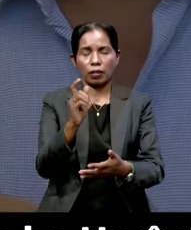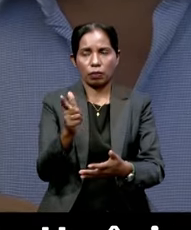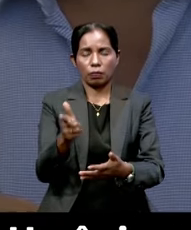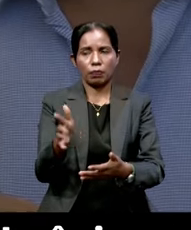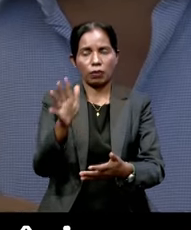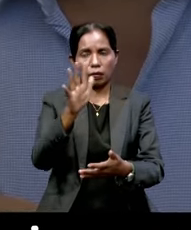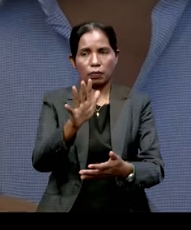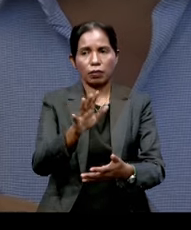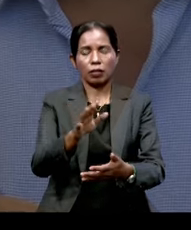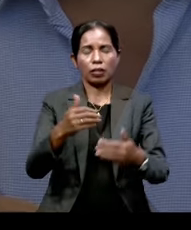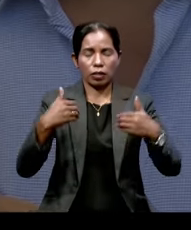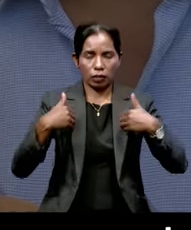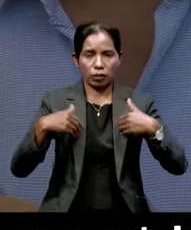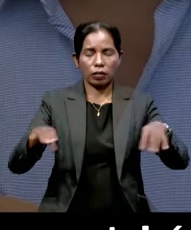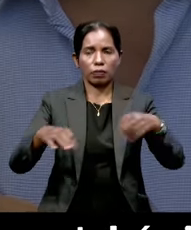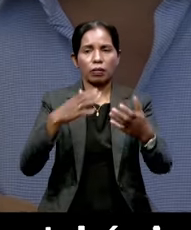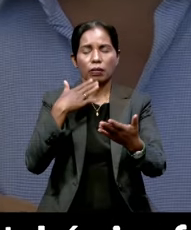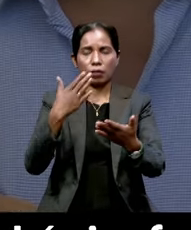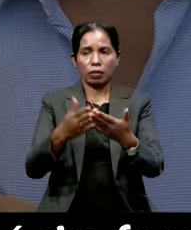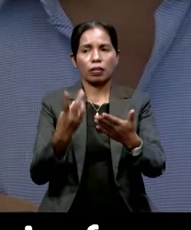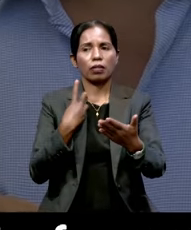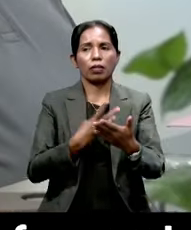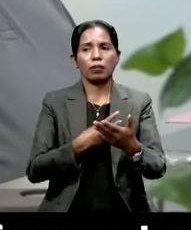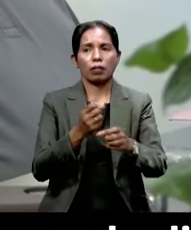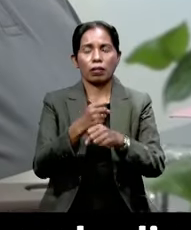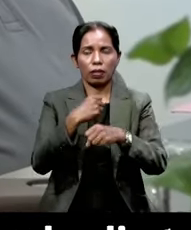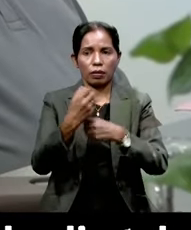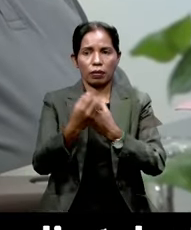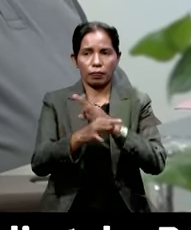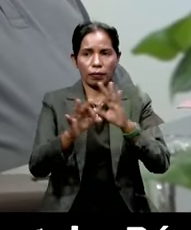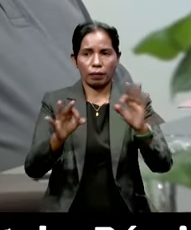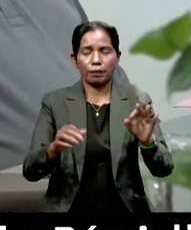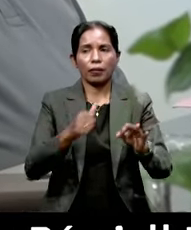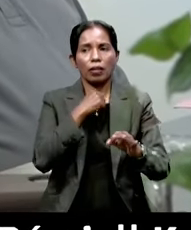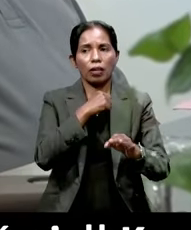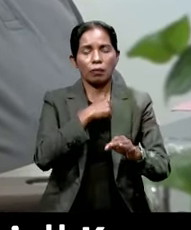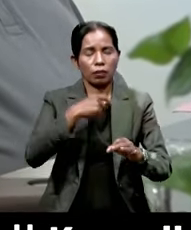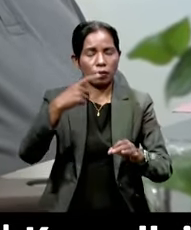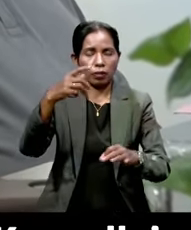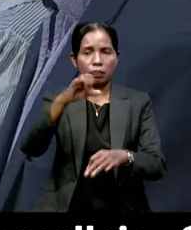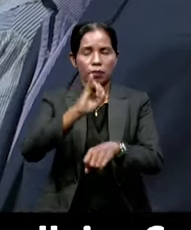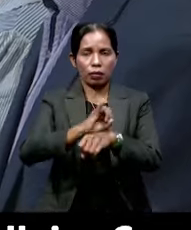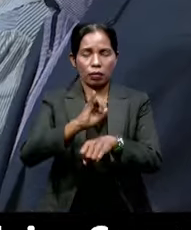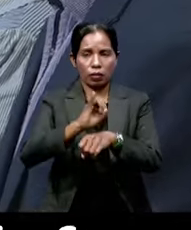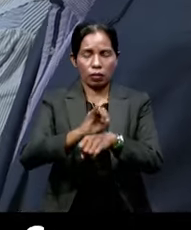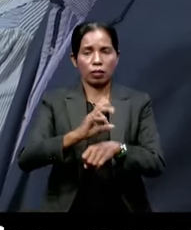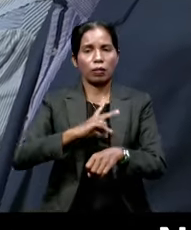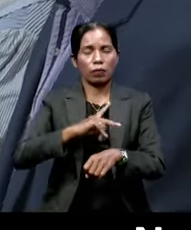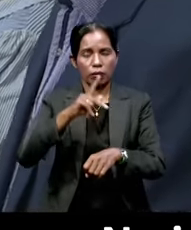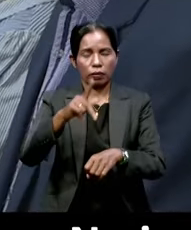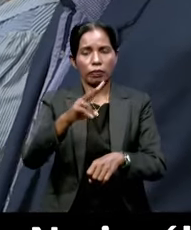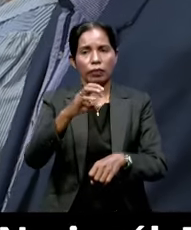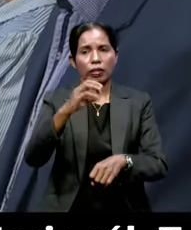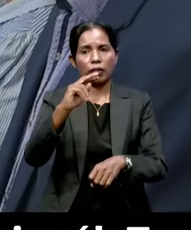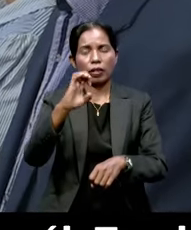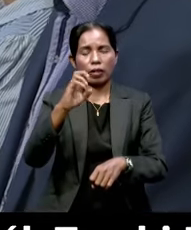2025 e há um progresso no beque dia para Itabelé Aloremata. Nunemos Padre Parco Paróquia São Paulo Lauten, Venâncio